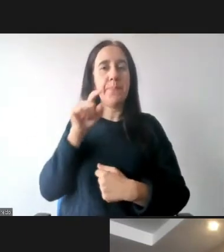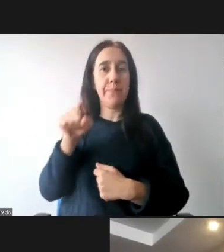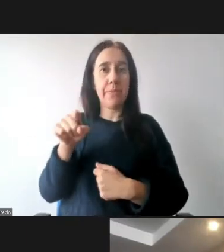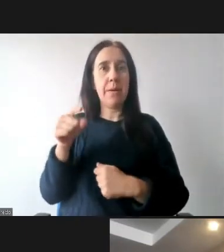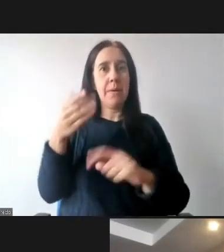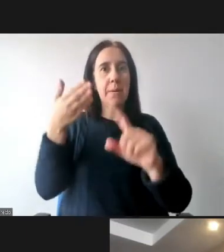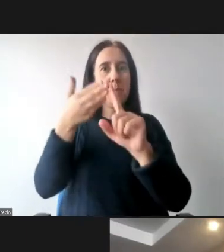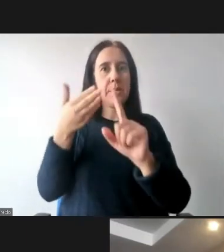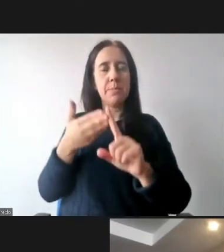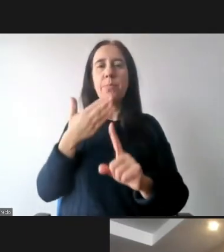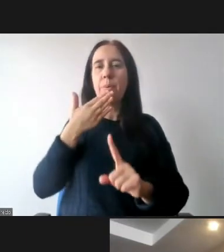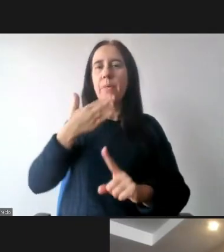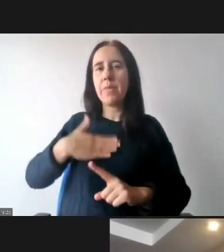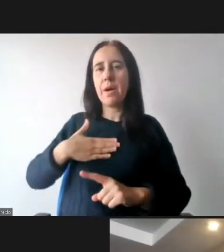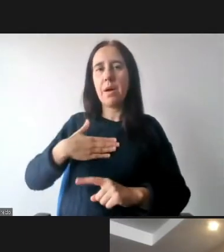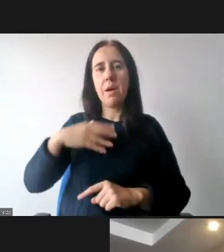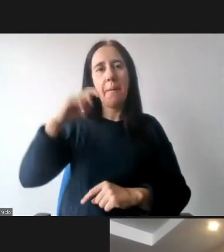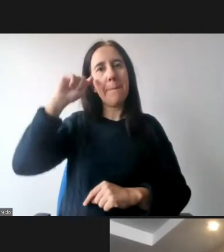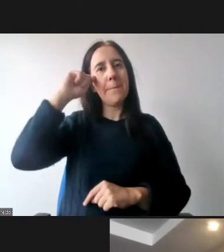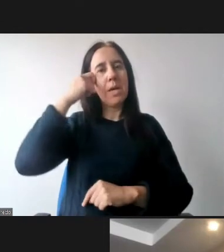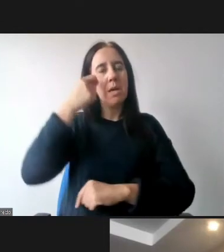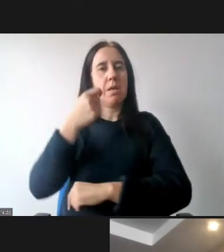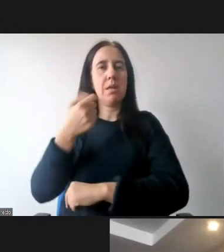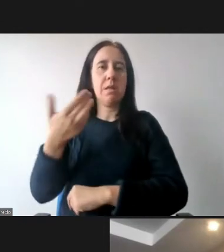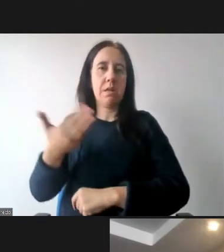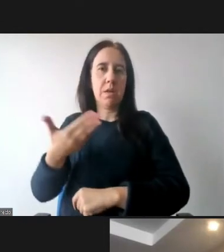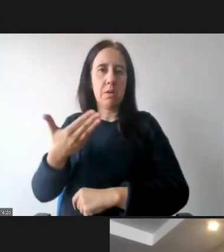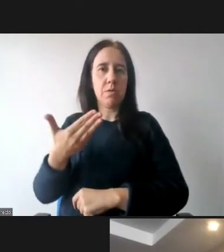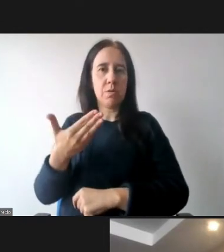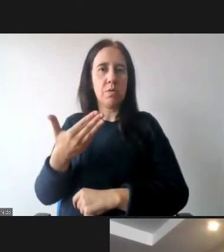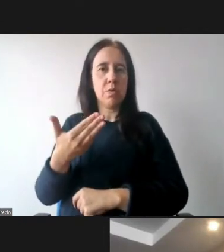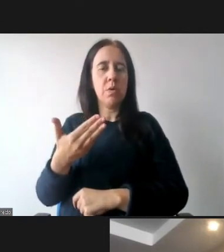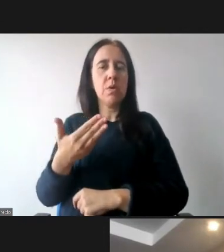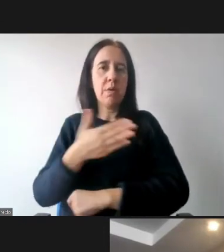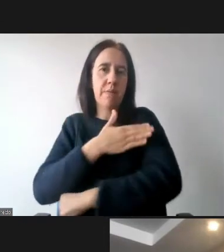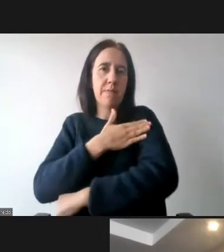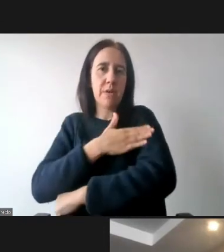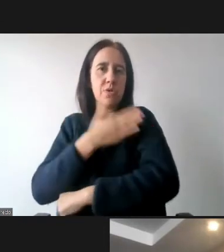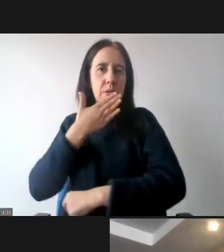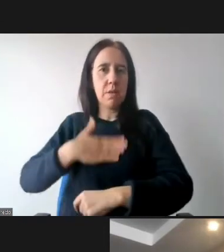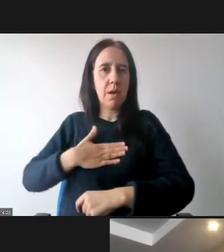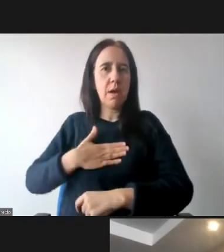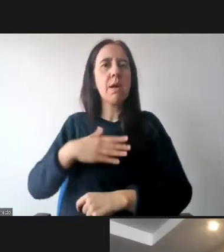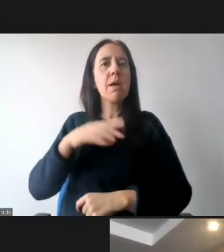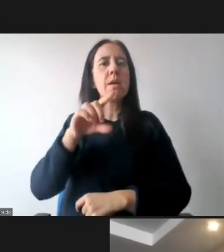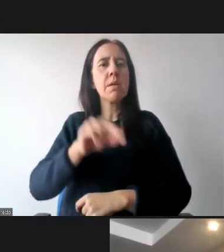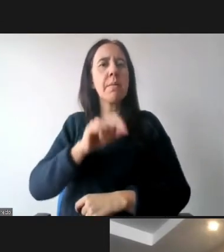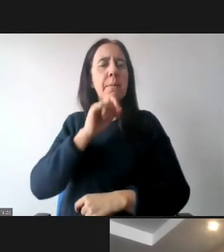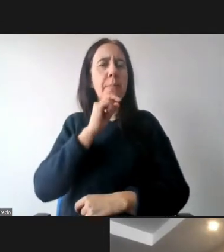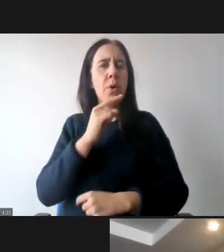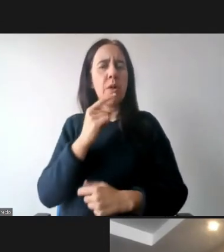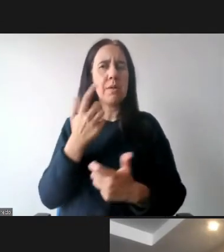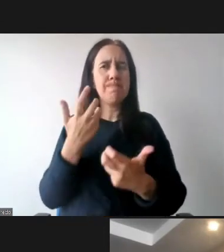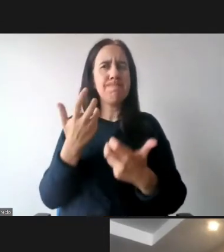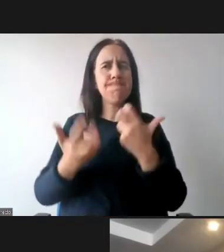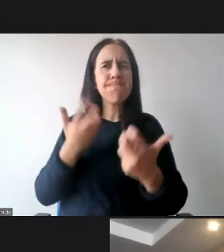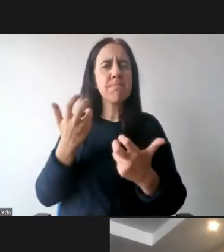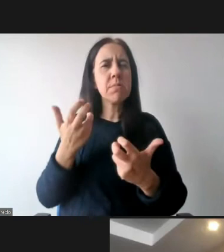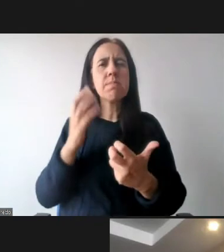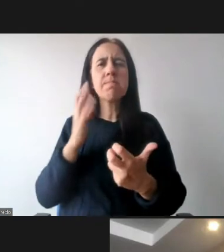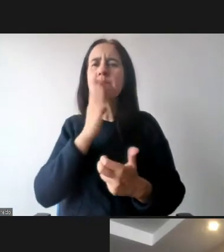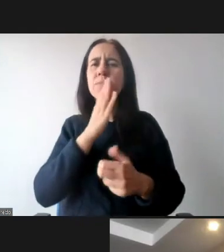pode fragilizar os direitos e pode revelar-se mesmo impreciso, subjetivo,